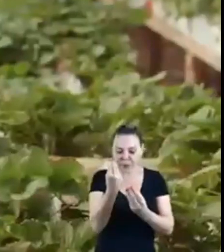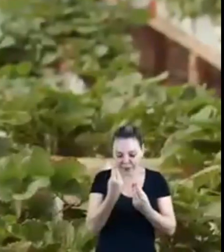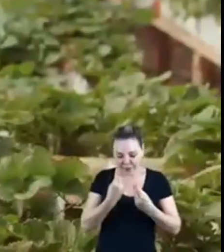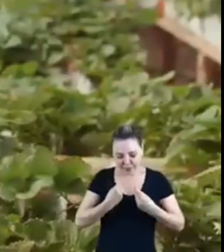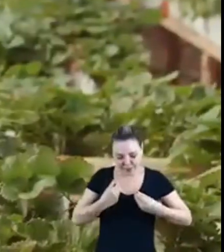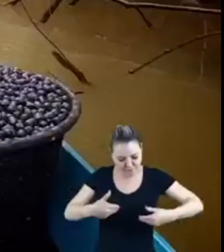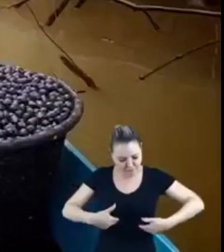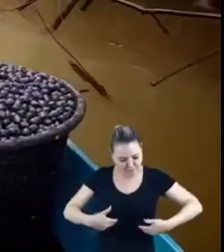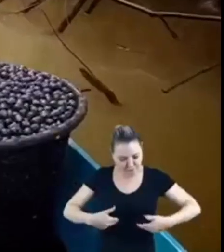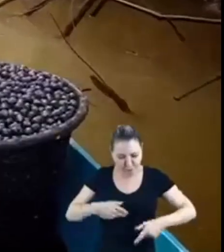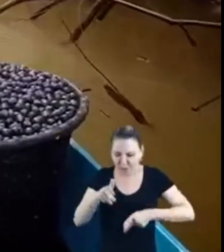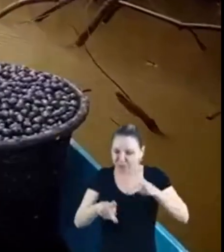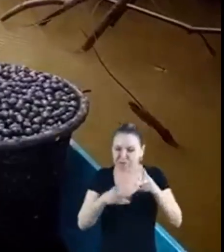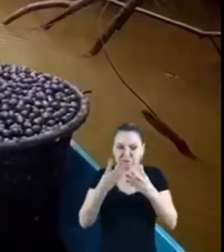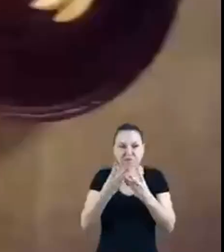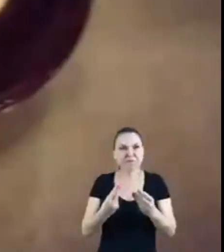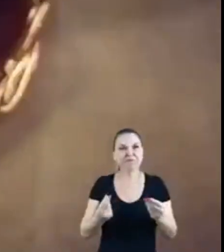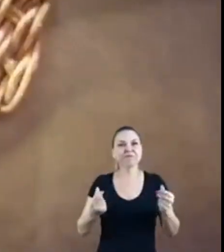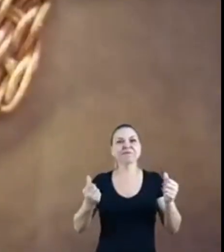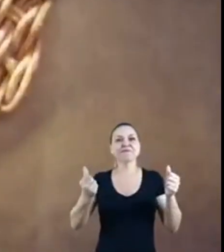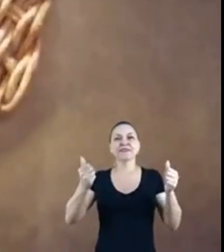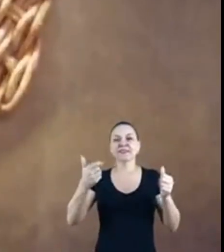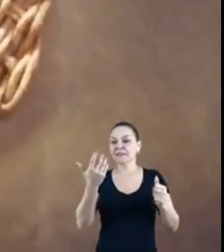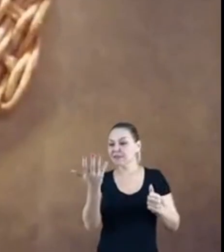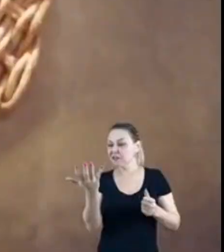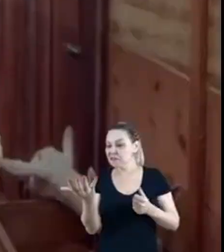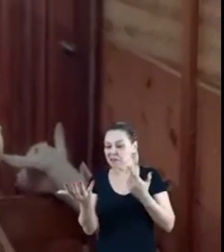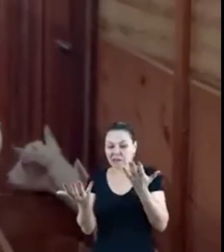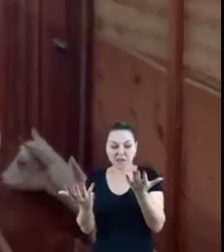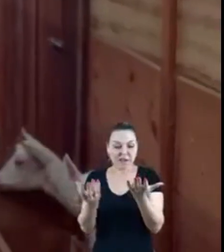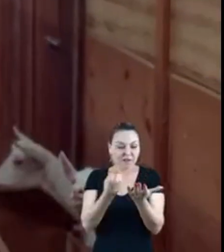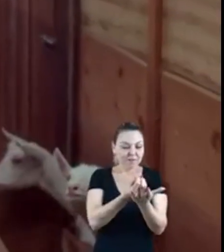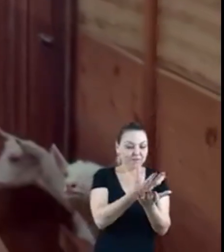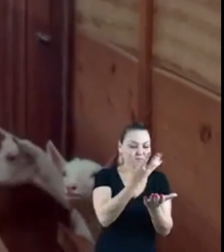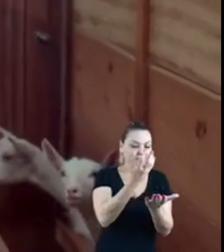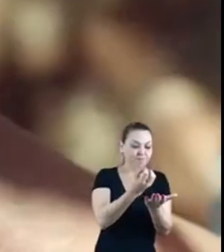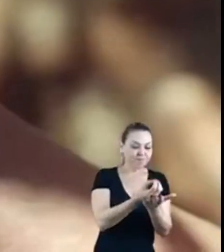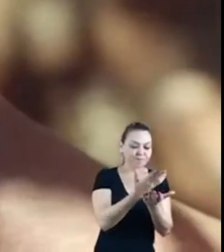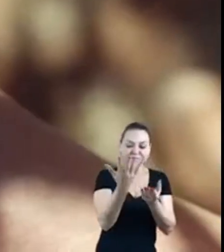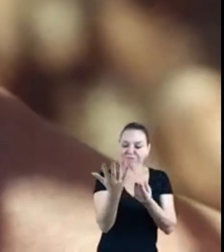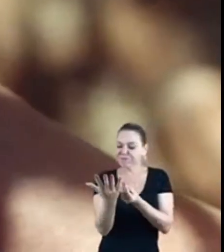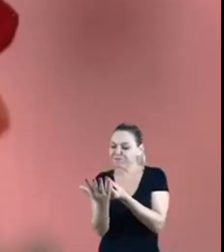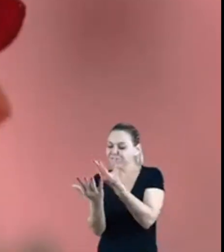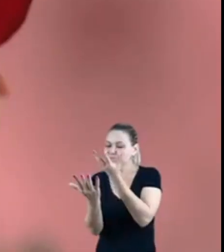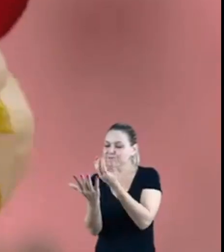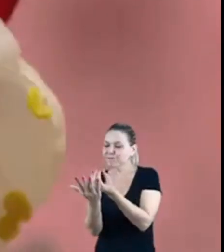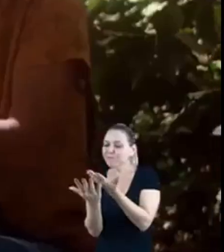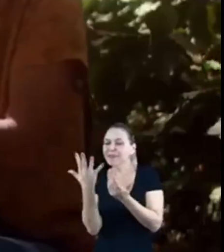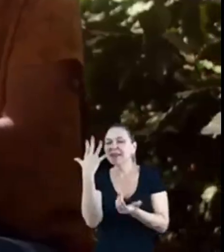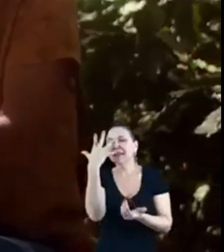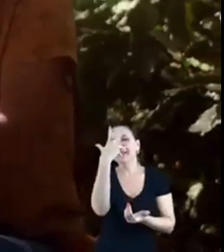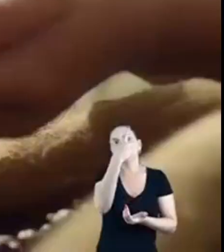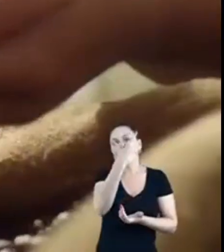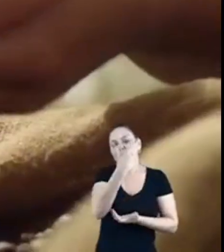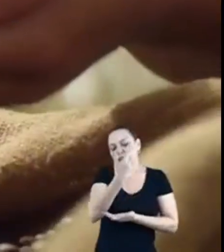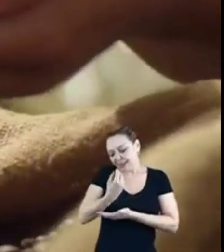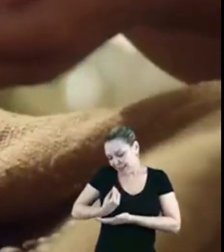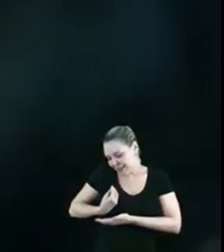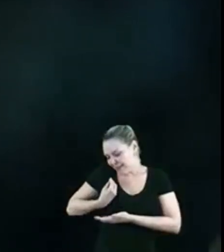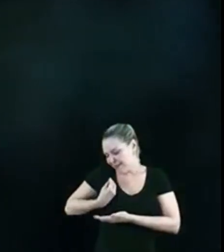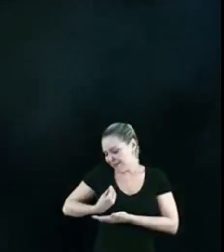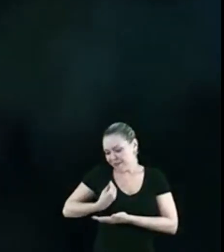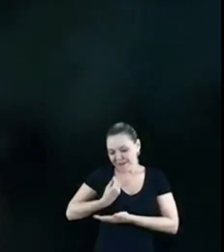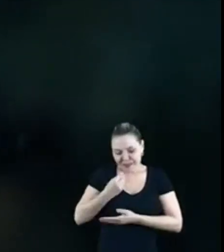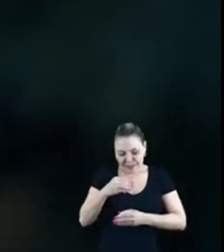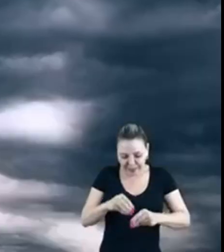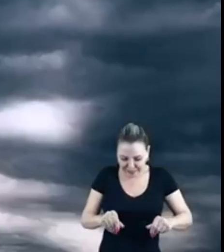a fome dessa gente e faz nascer em cada mão uma linda semente,